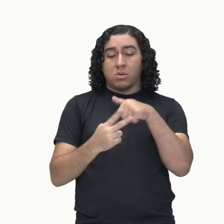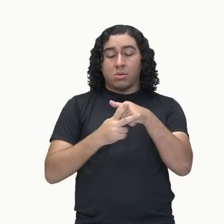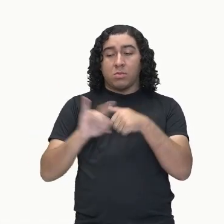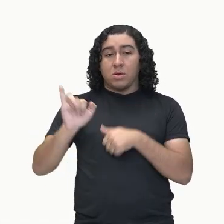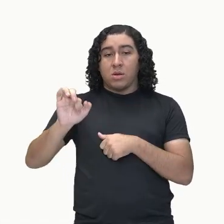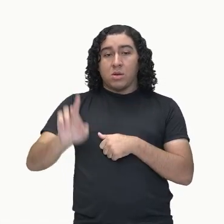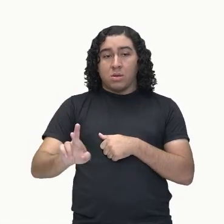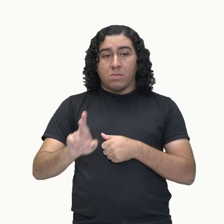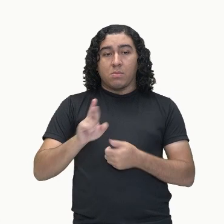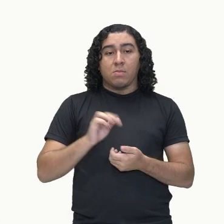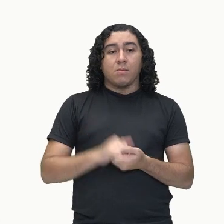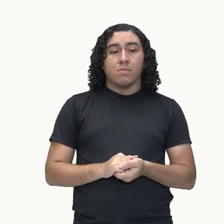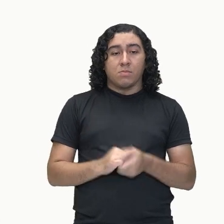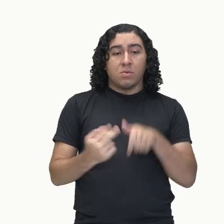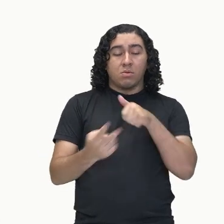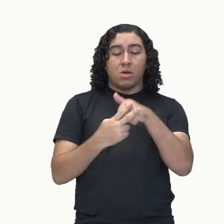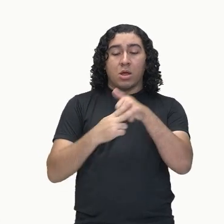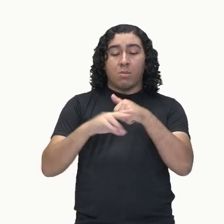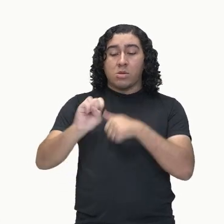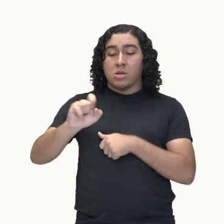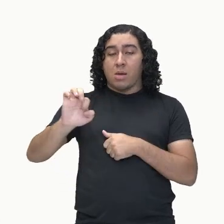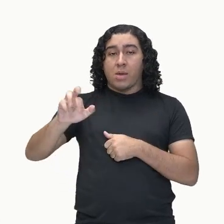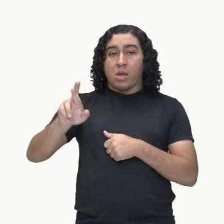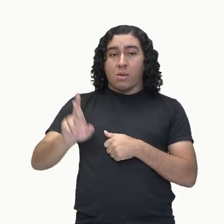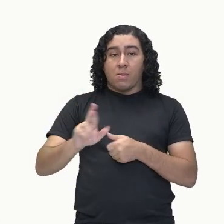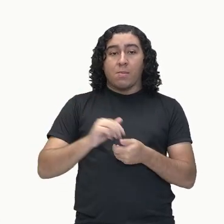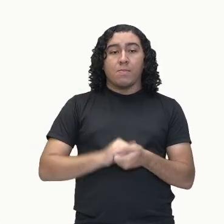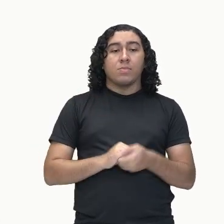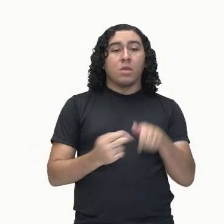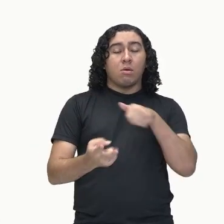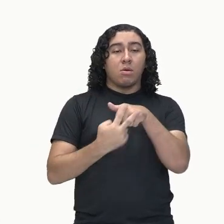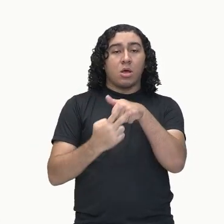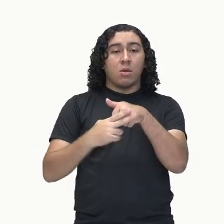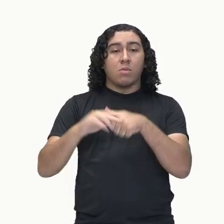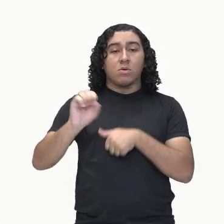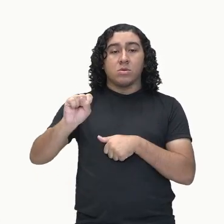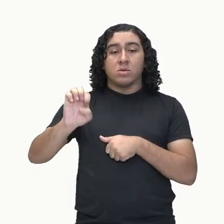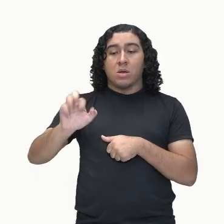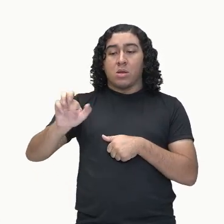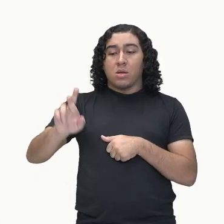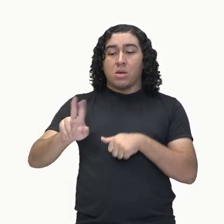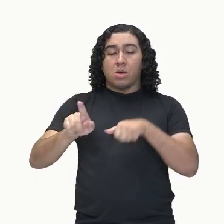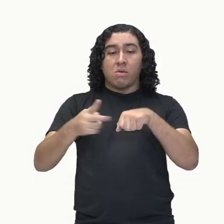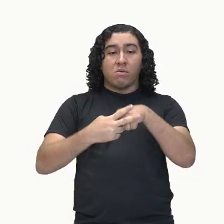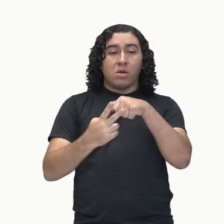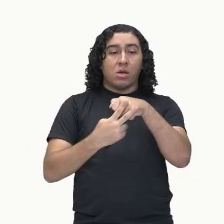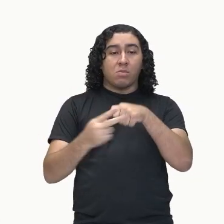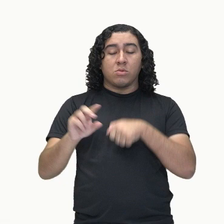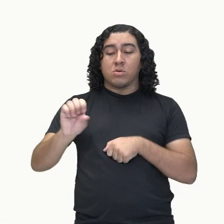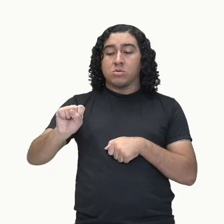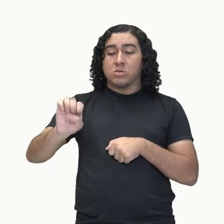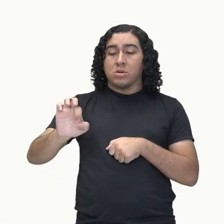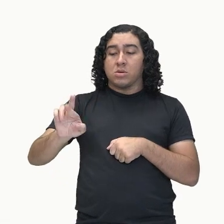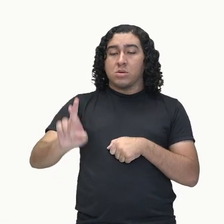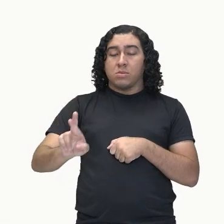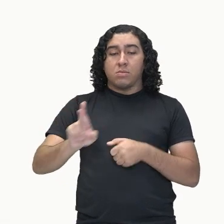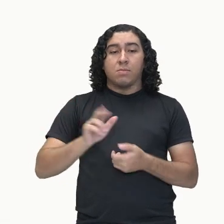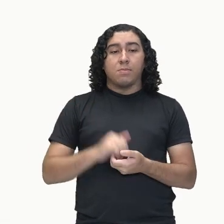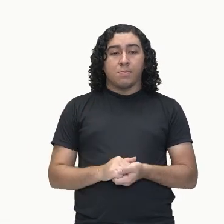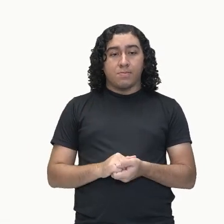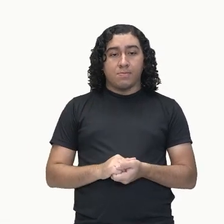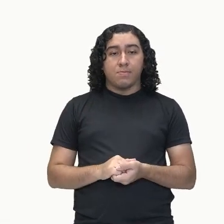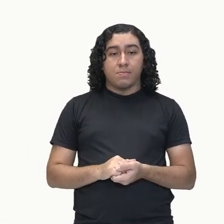que o verbo saber quepa o verbo Ber o verbo ser que o